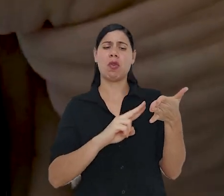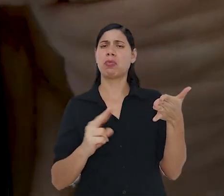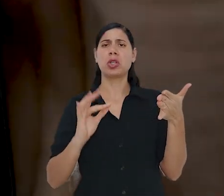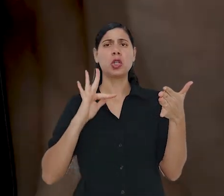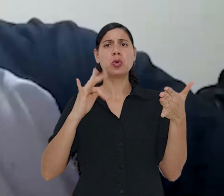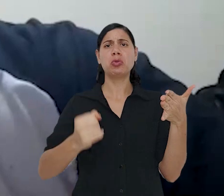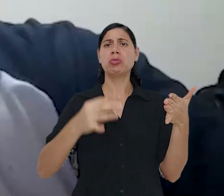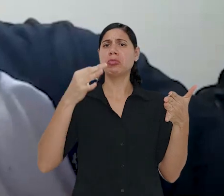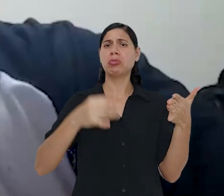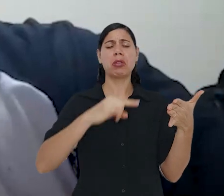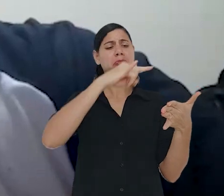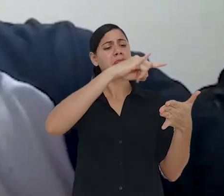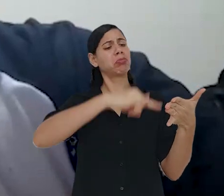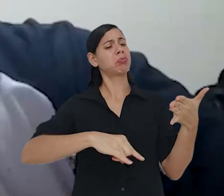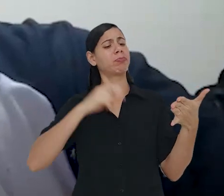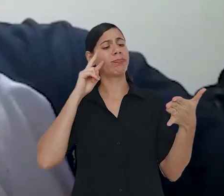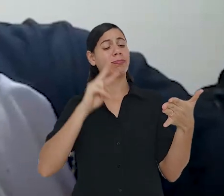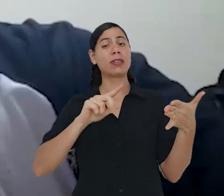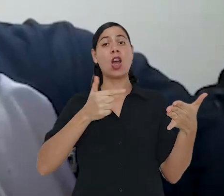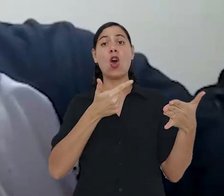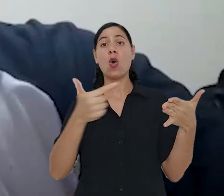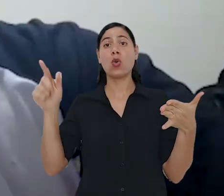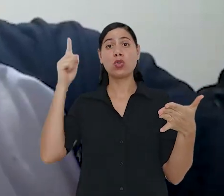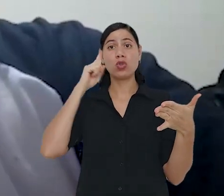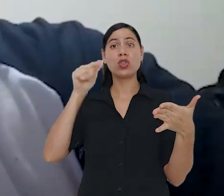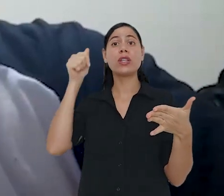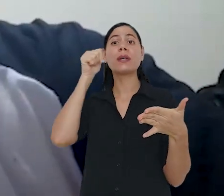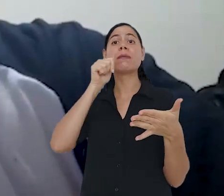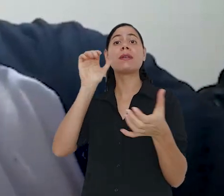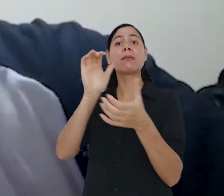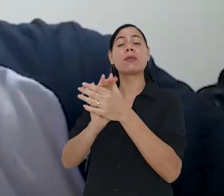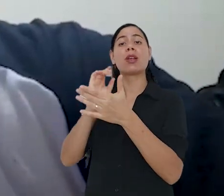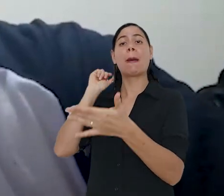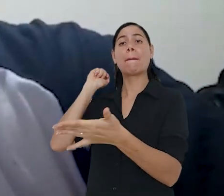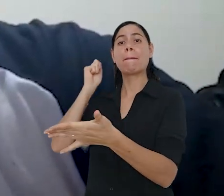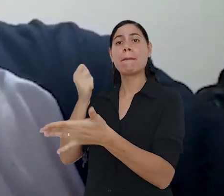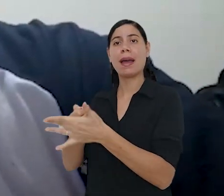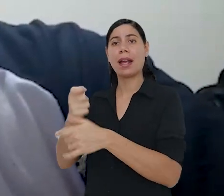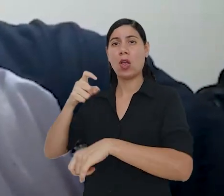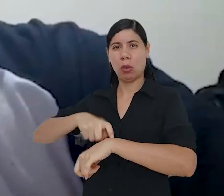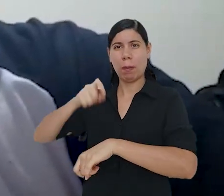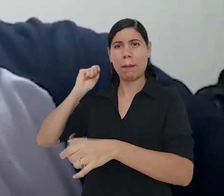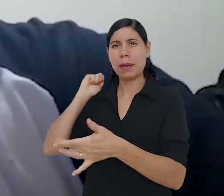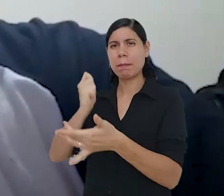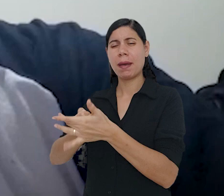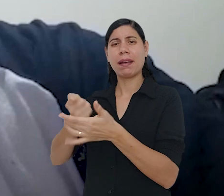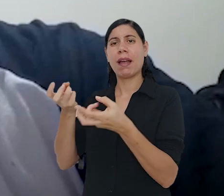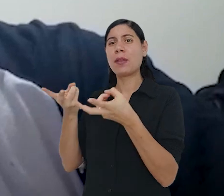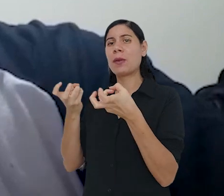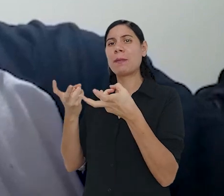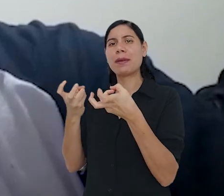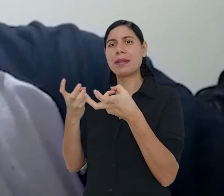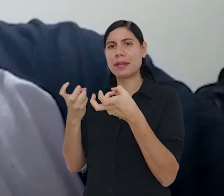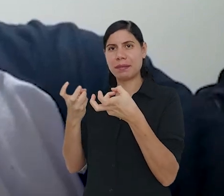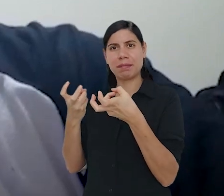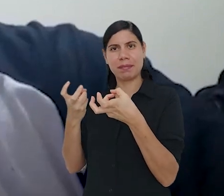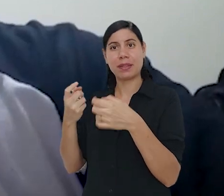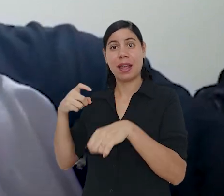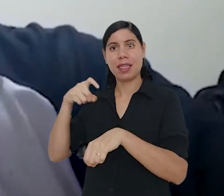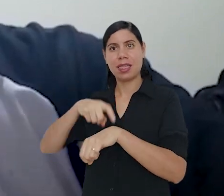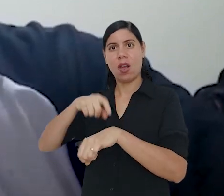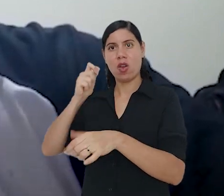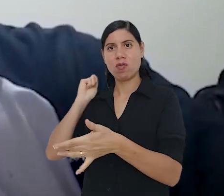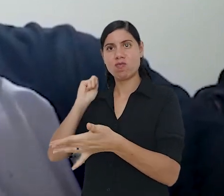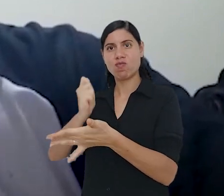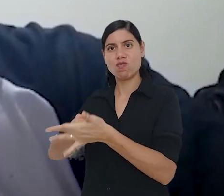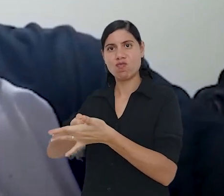certo. No dia seguinte, minha esposa foi pagar e ao pagar ela não reparou que o nome que apareceu no